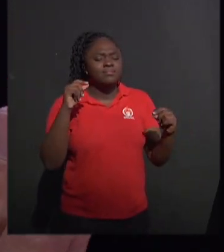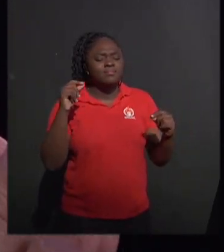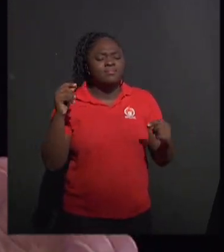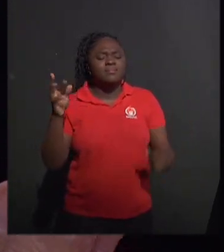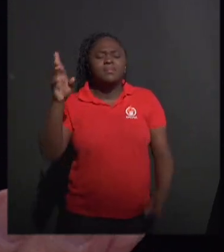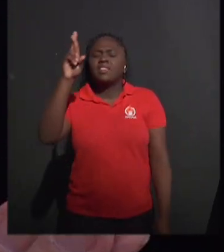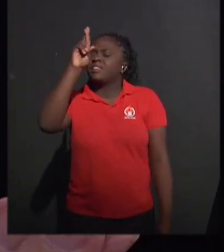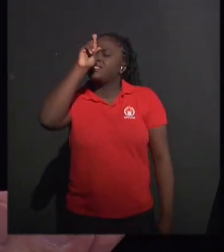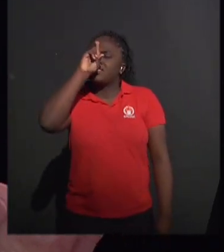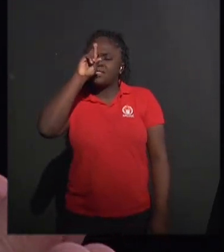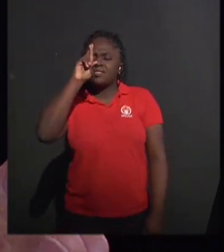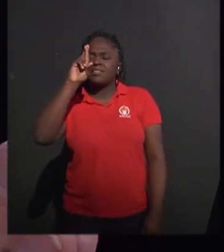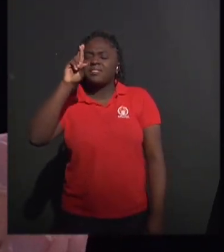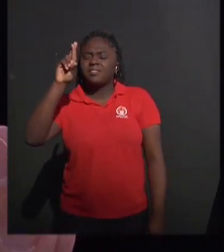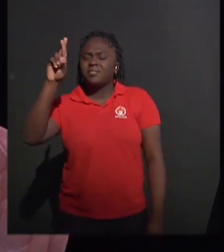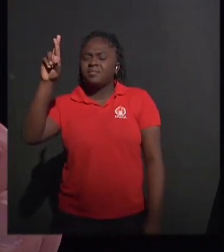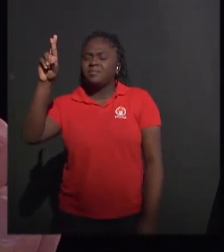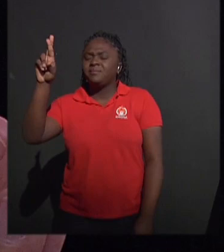Ó Deus,